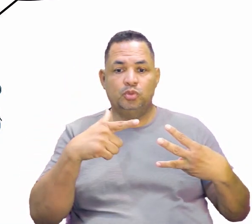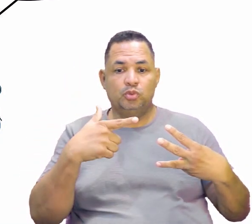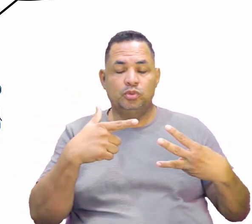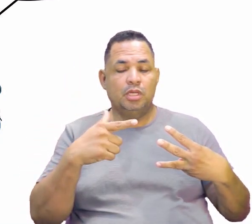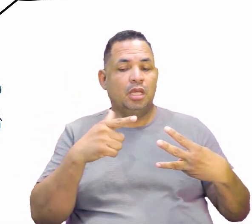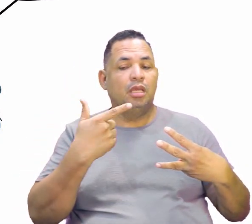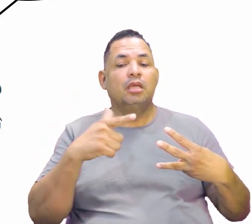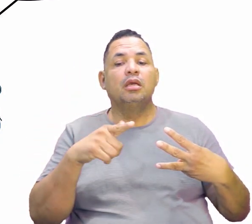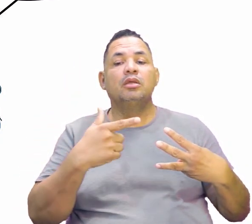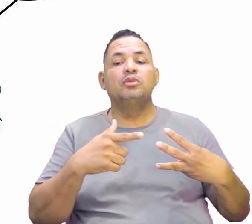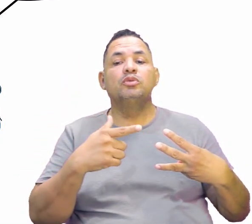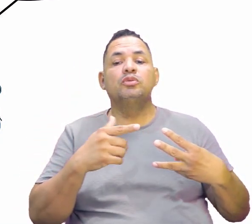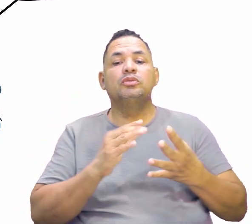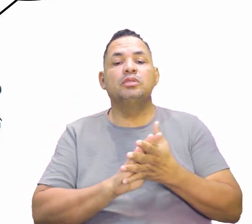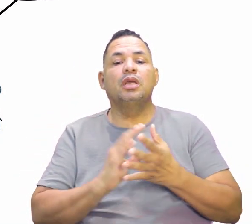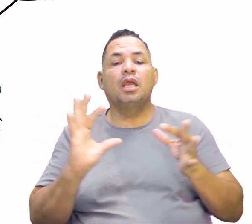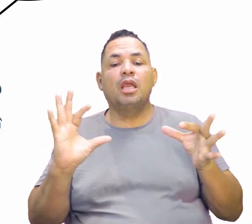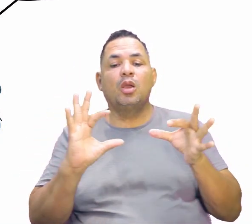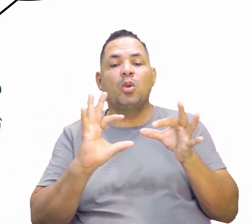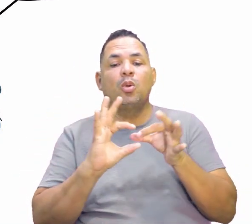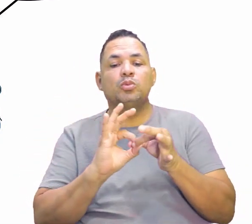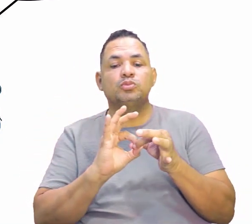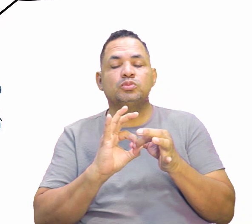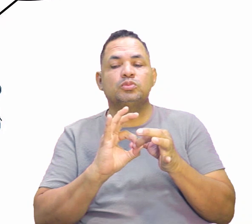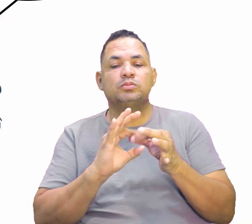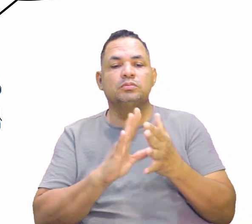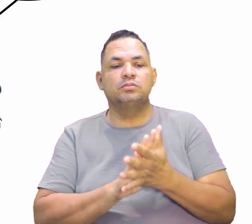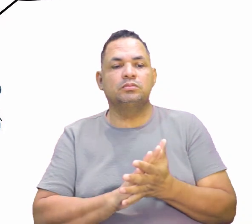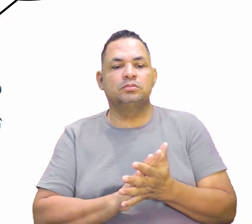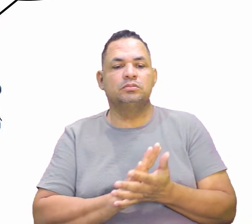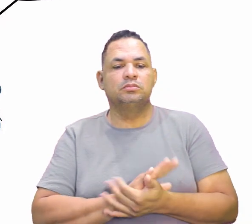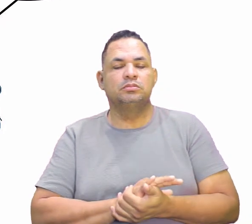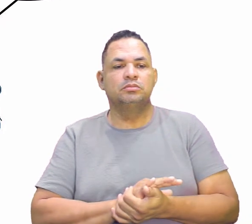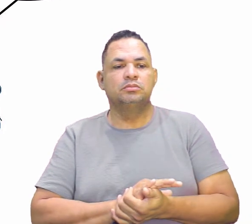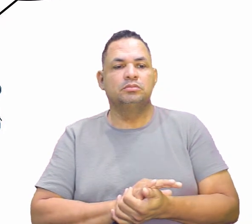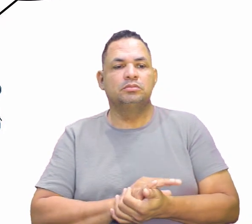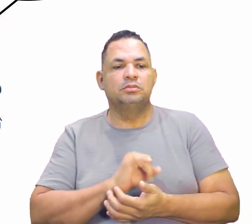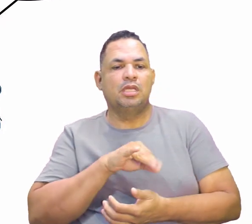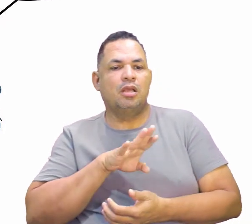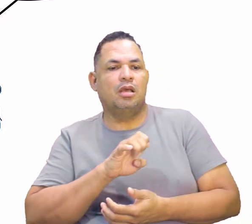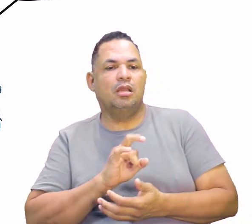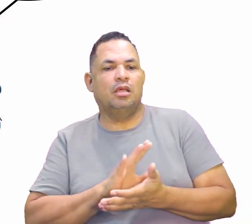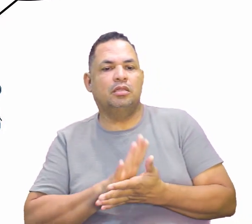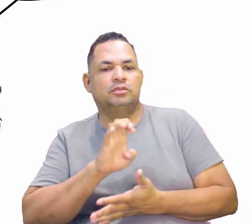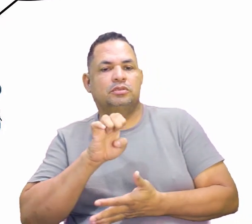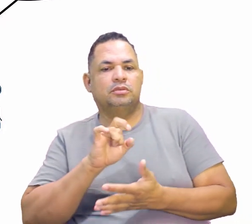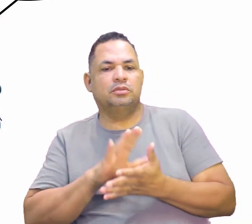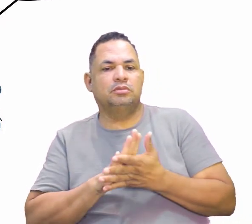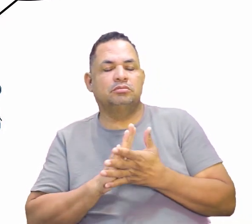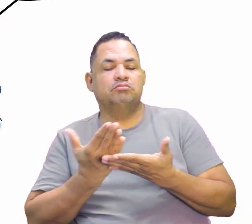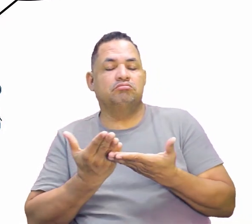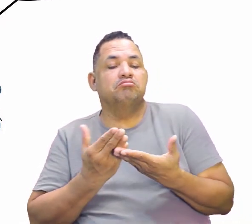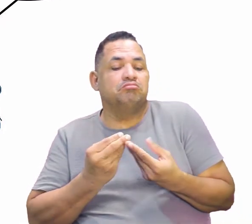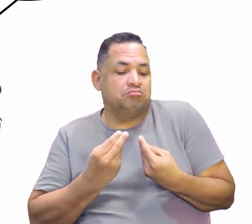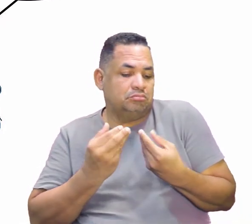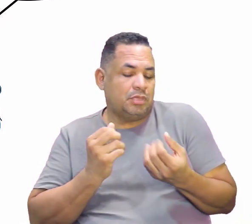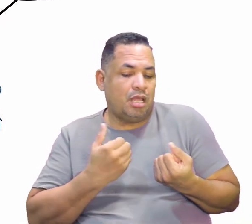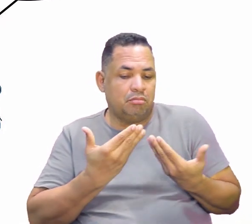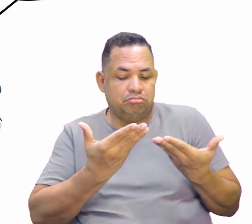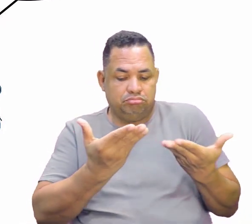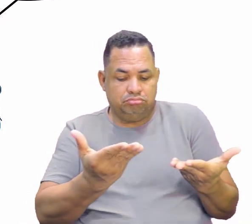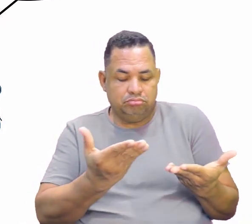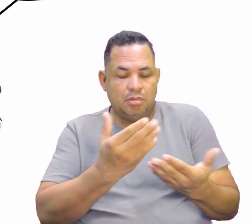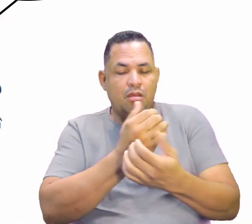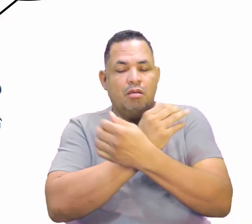das conjunções. Porque nós poderíamos colocar, seu Carlos esteve aqui e deixou um abraço para você,